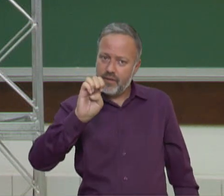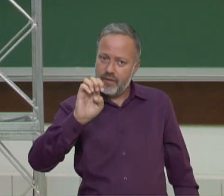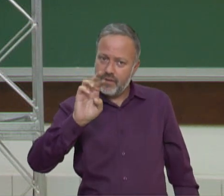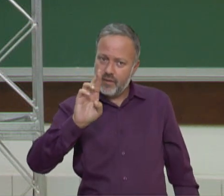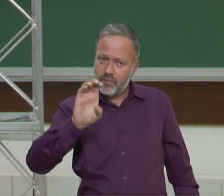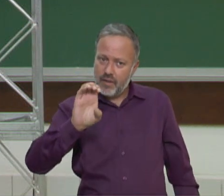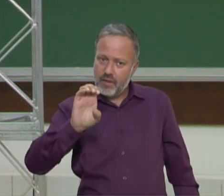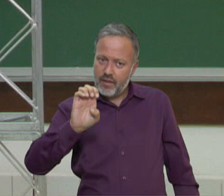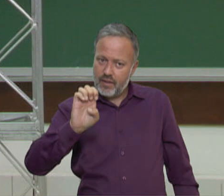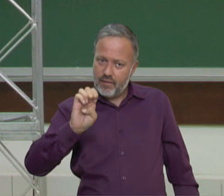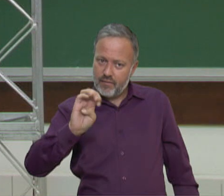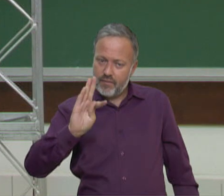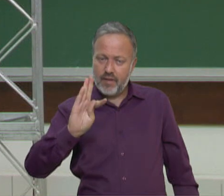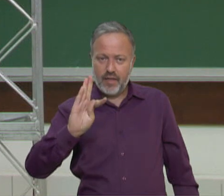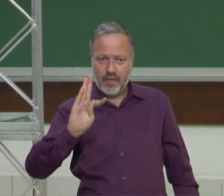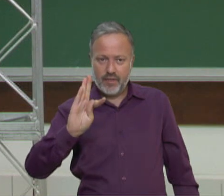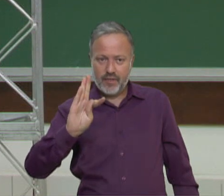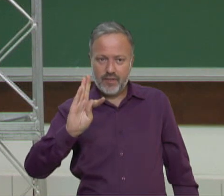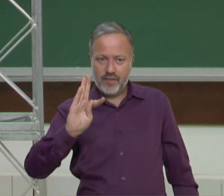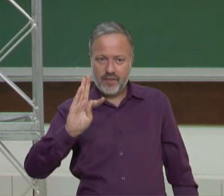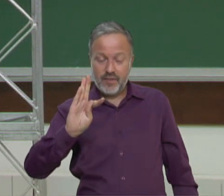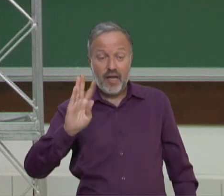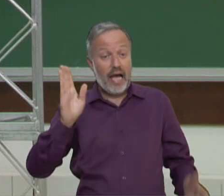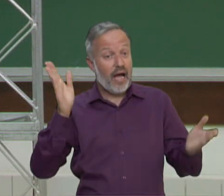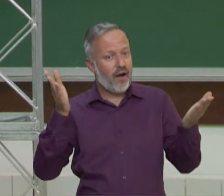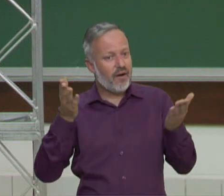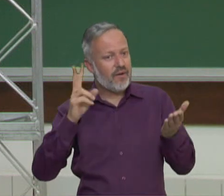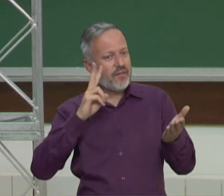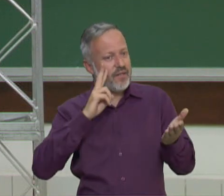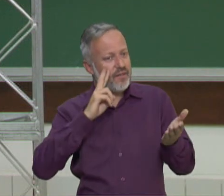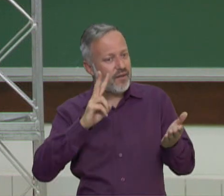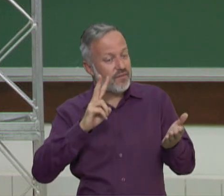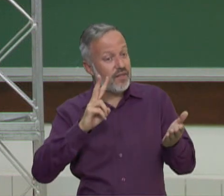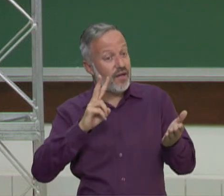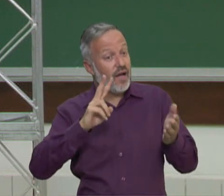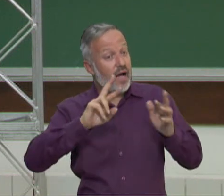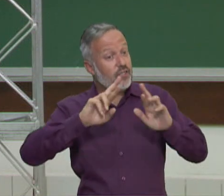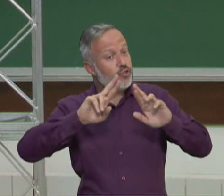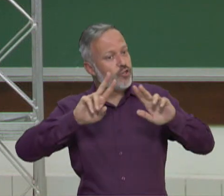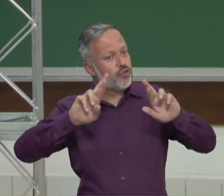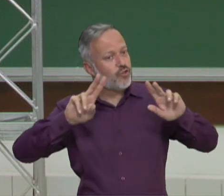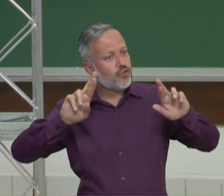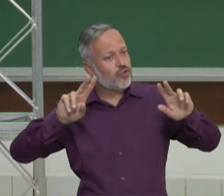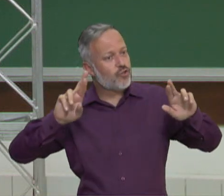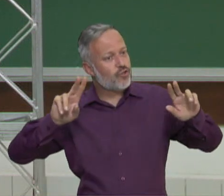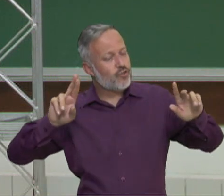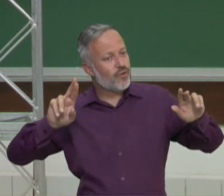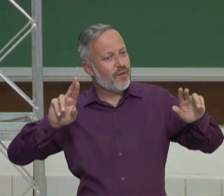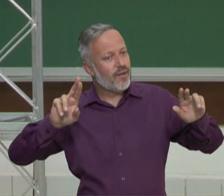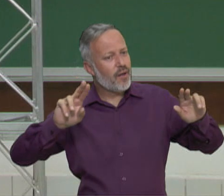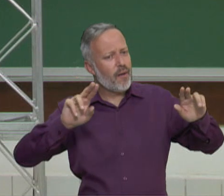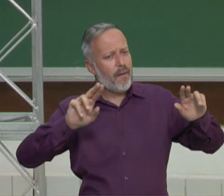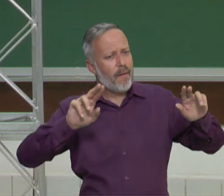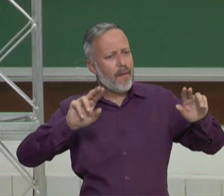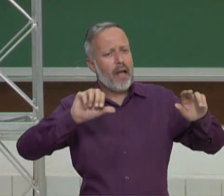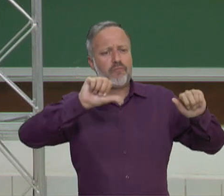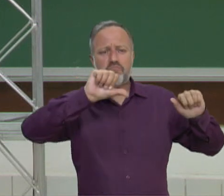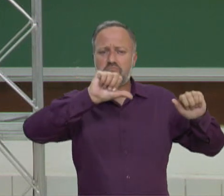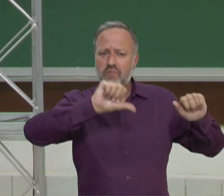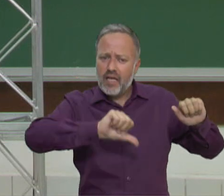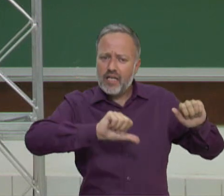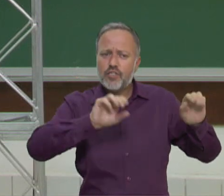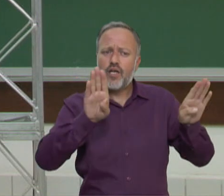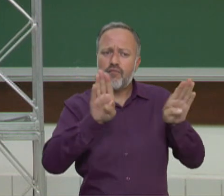forma afirmativa. Agora, vamos ver as suas variações no modo negativo e